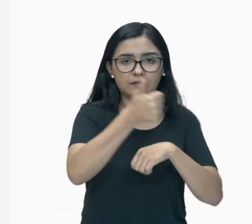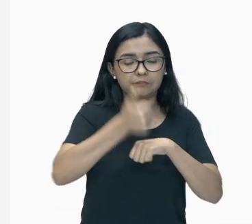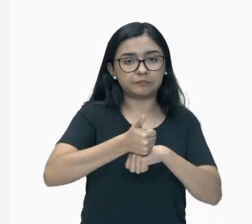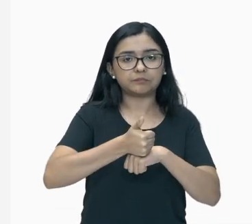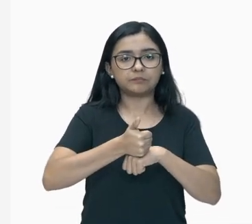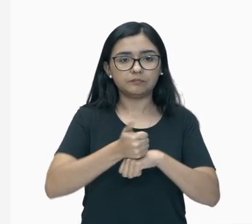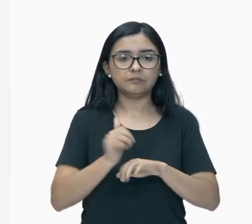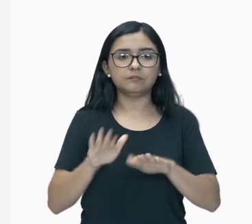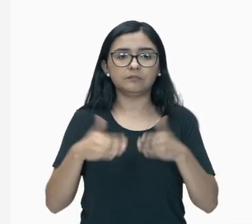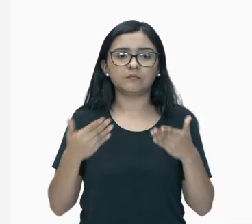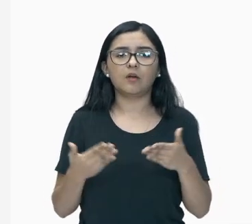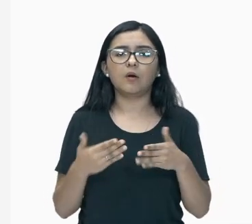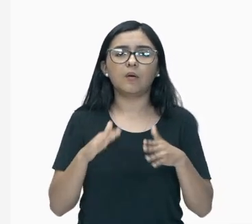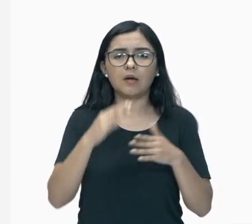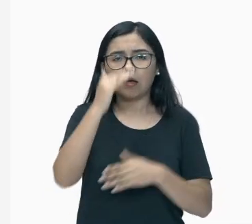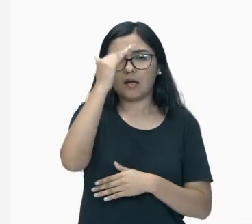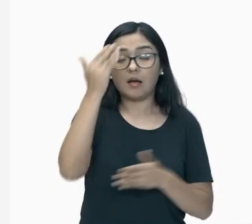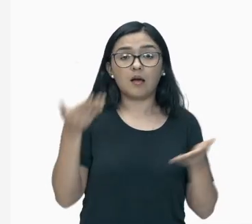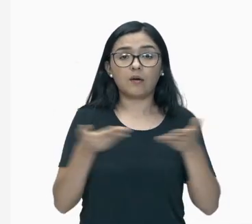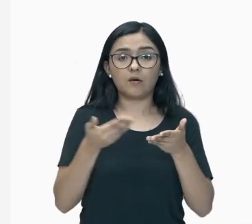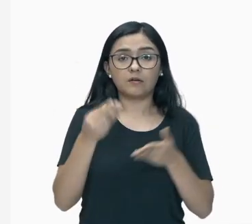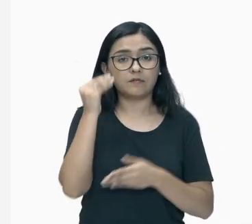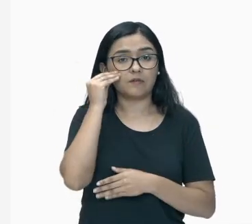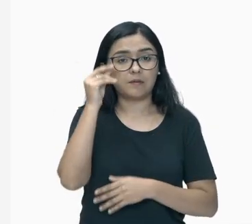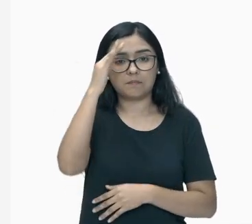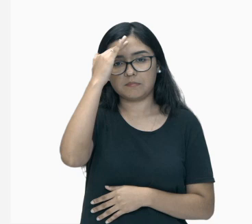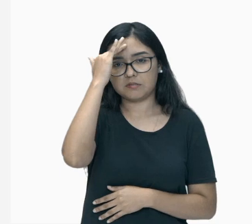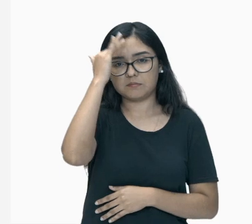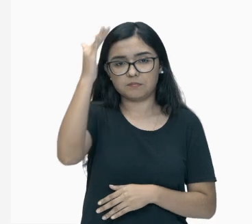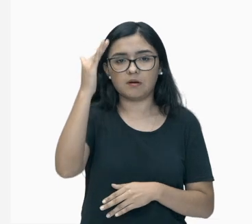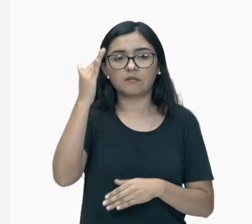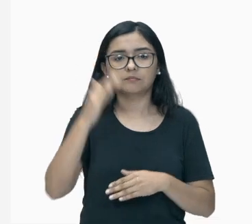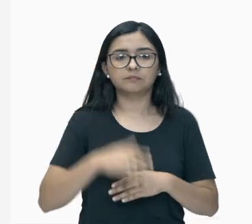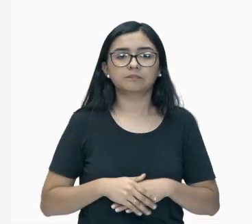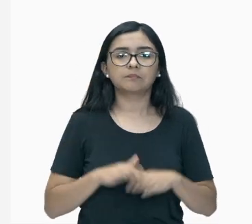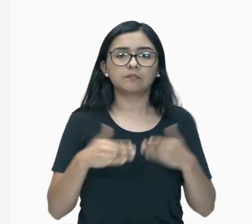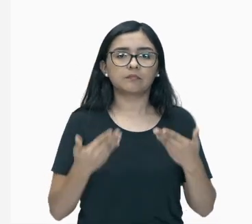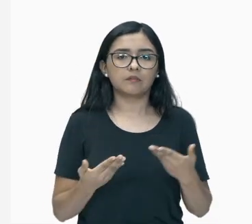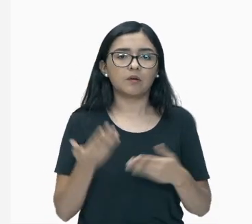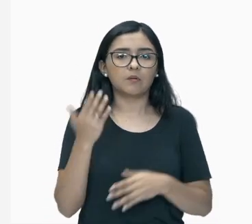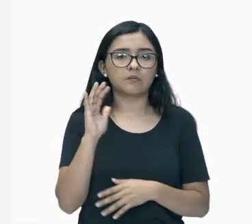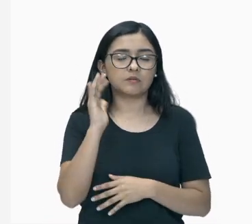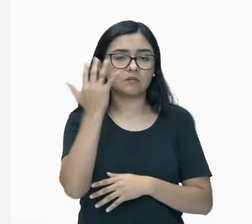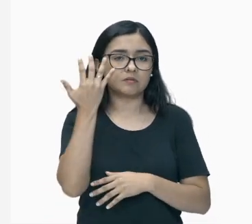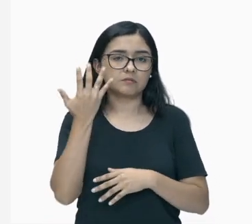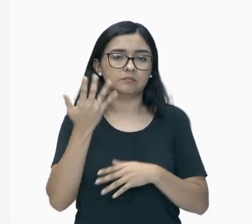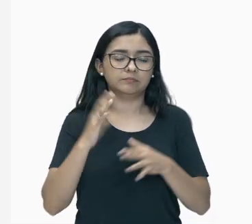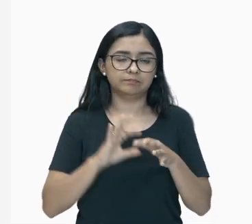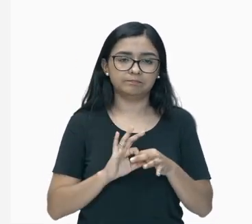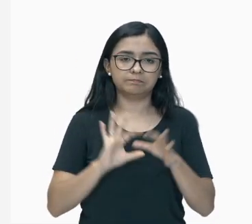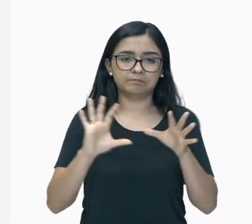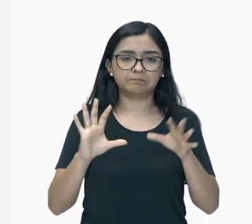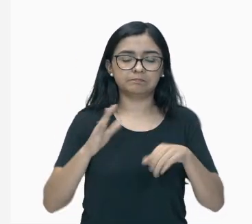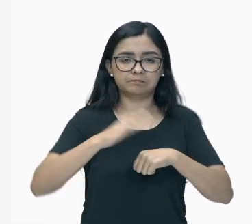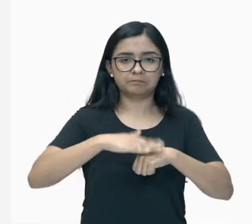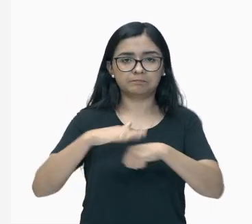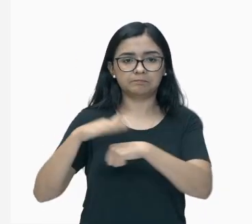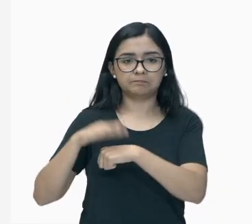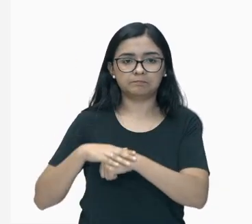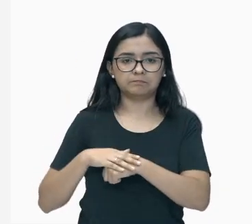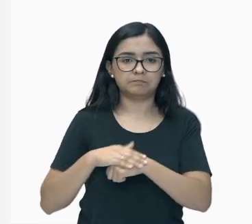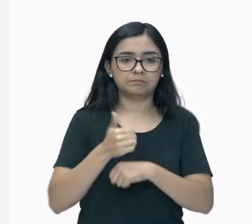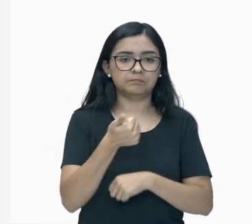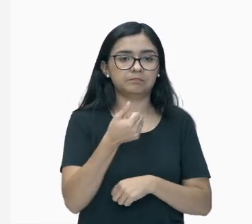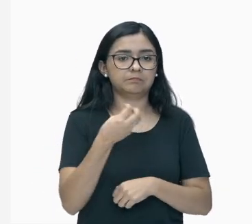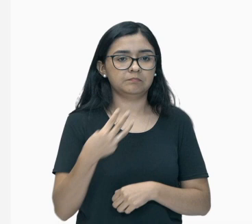vamos para as principais causas que levaram à independência das 13 colônias.